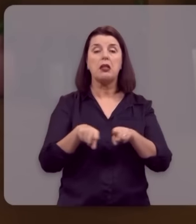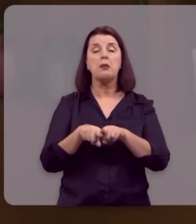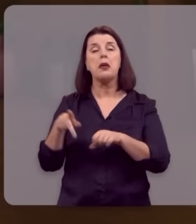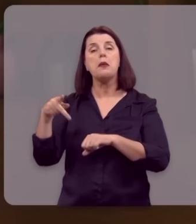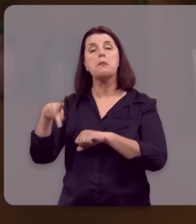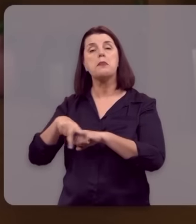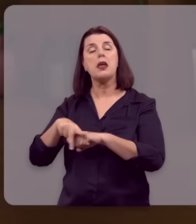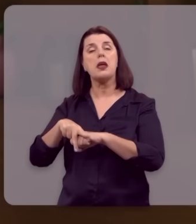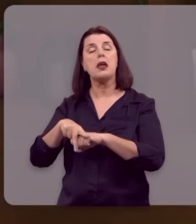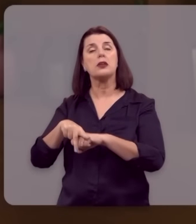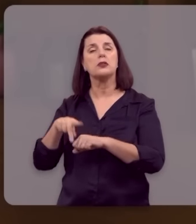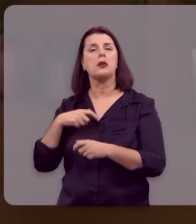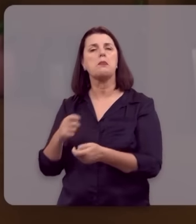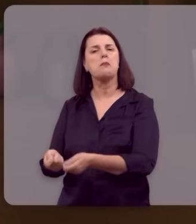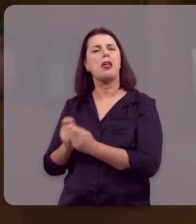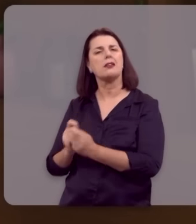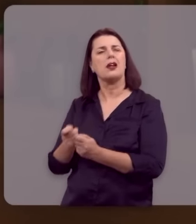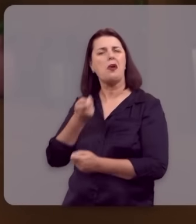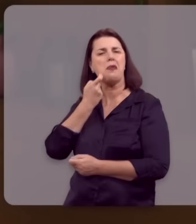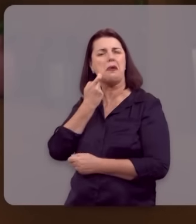Pedro, que era um pescador.